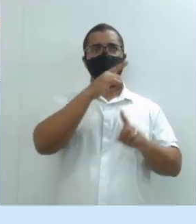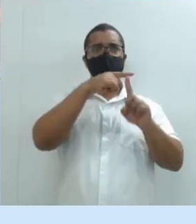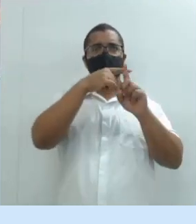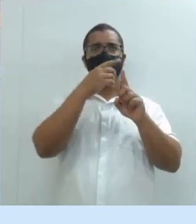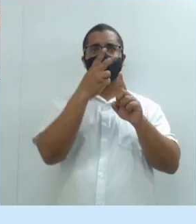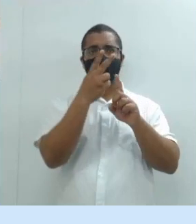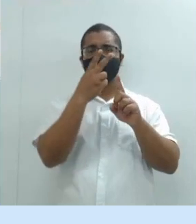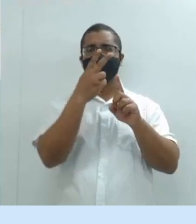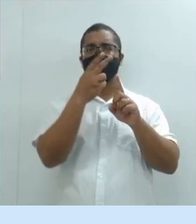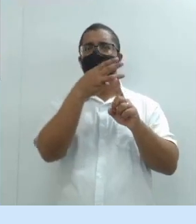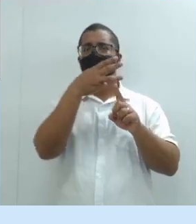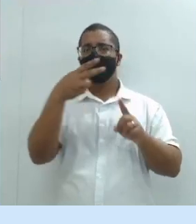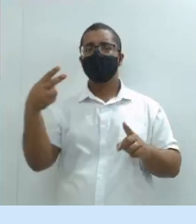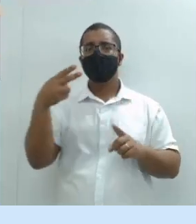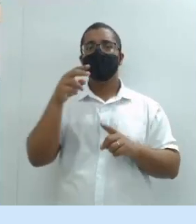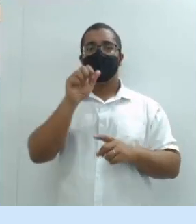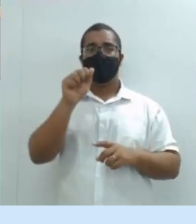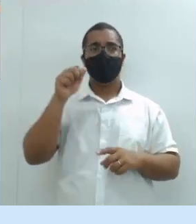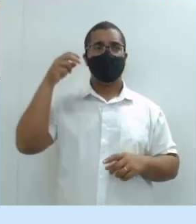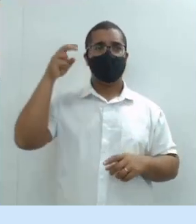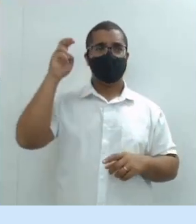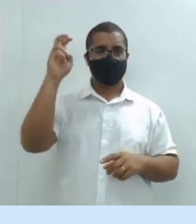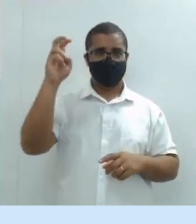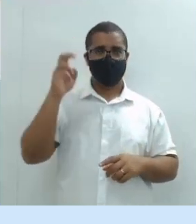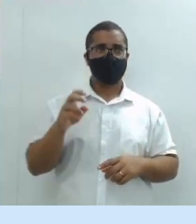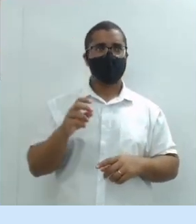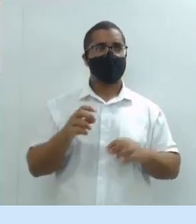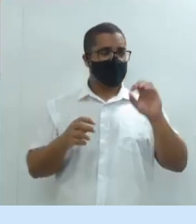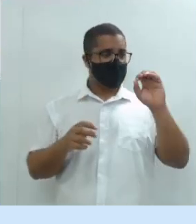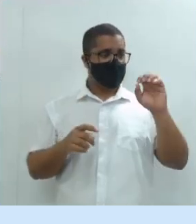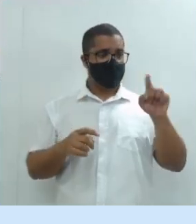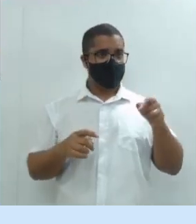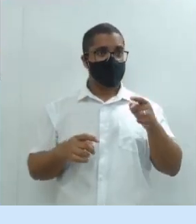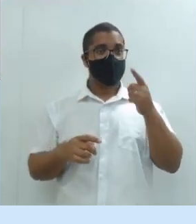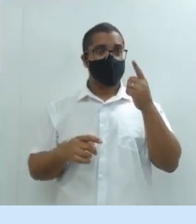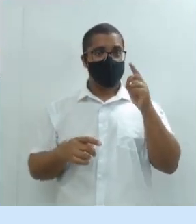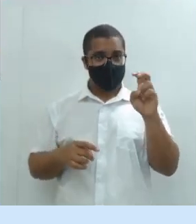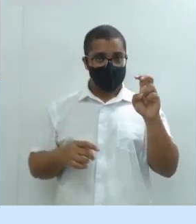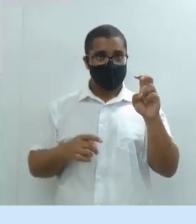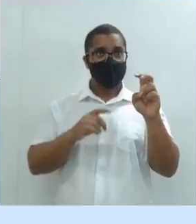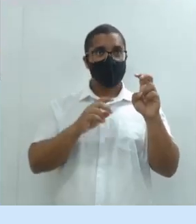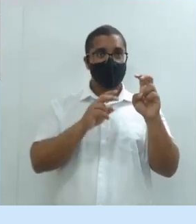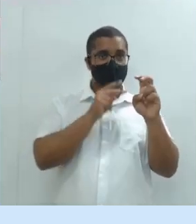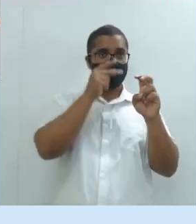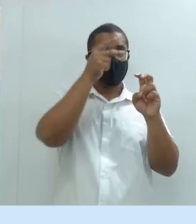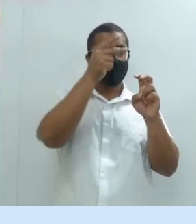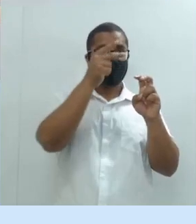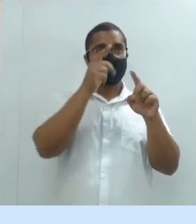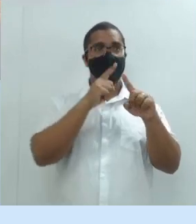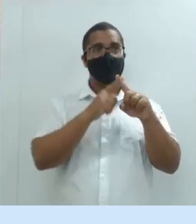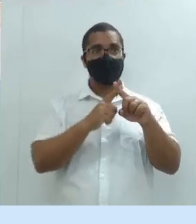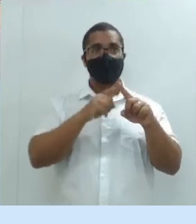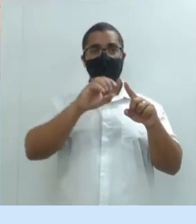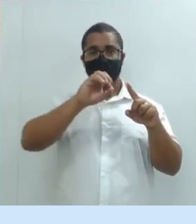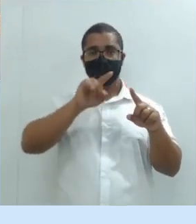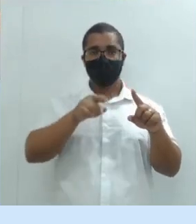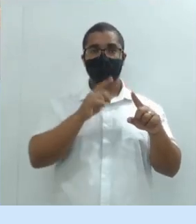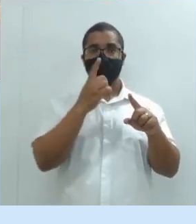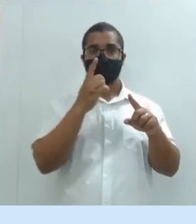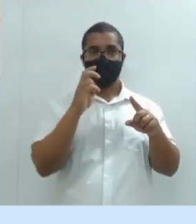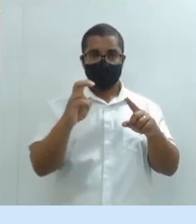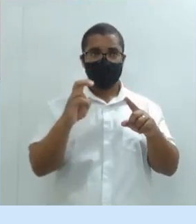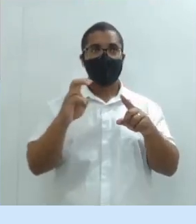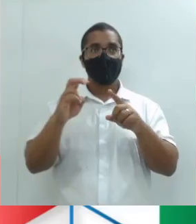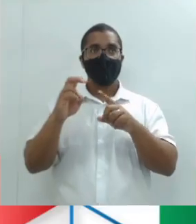fazer exemplo para a gente entender, ó. 0,15 ao quadrado vezes 0,15 ao cubo. A base é a